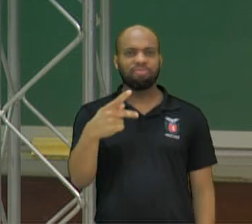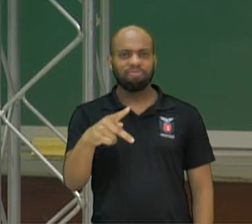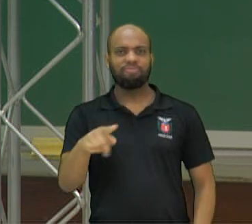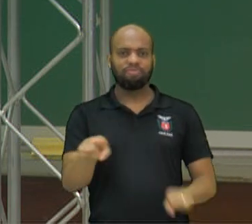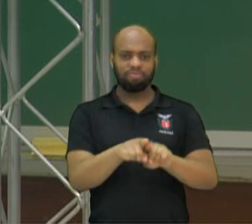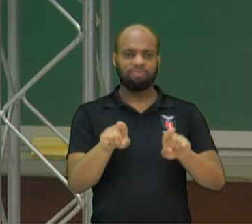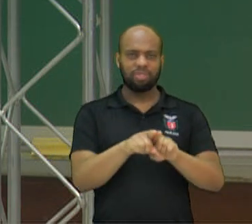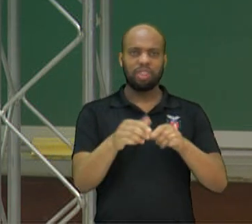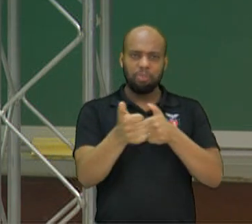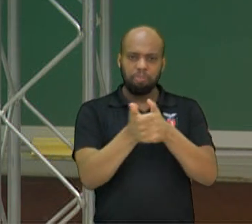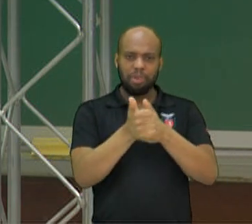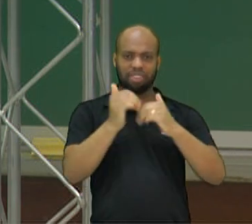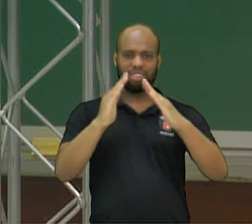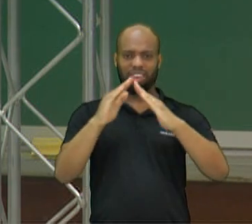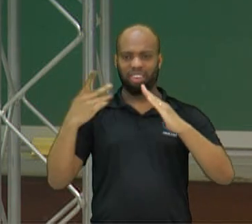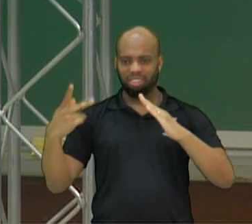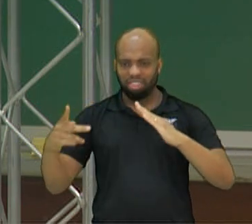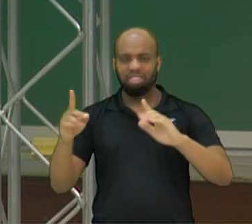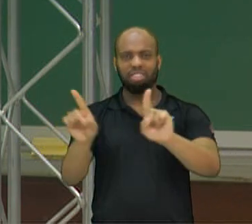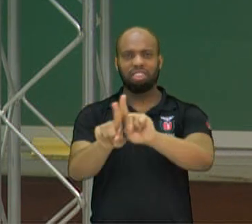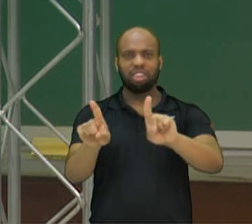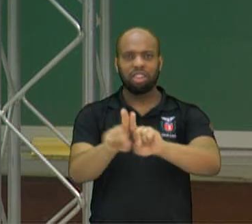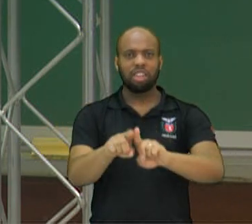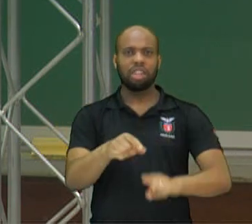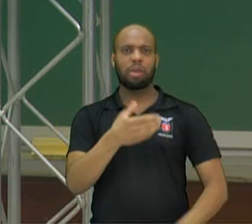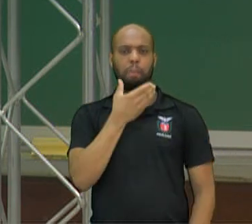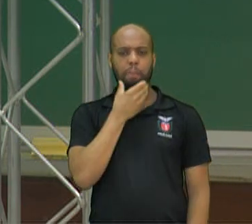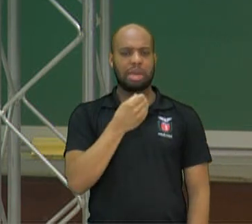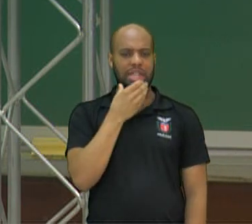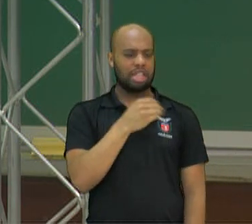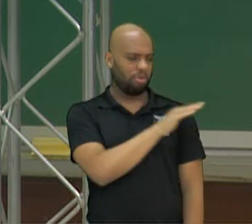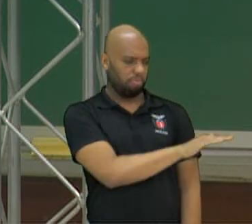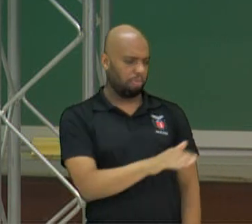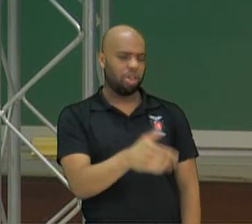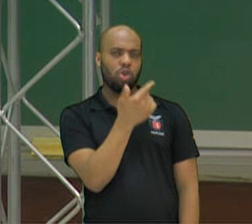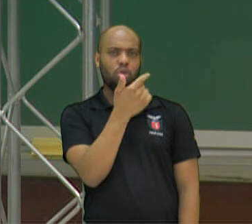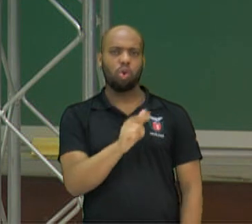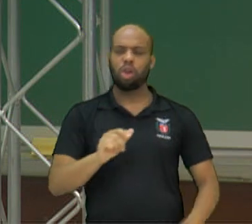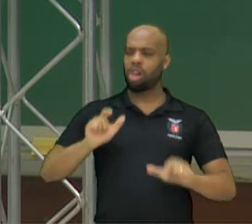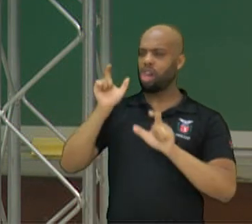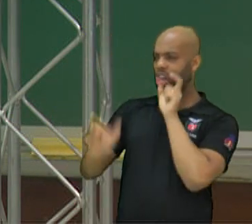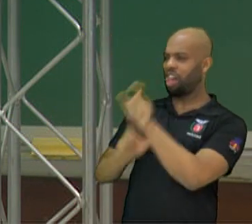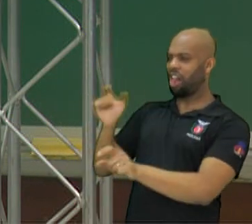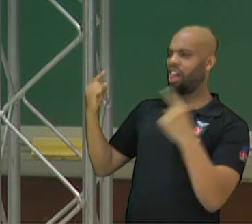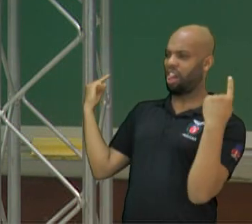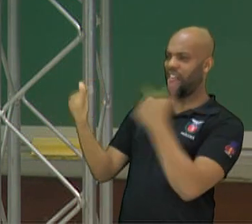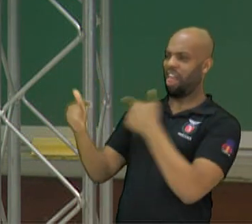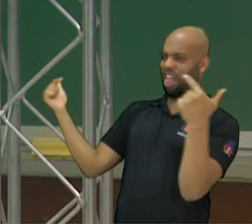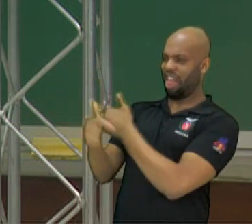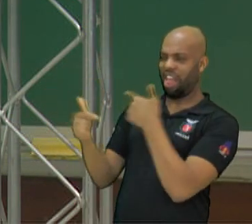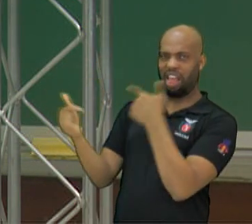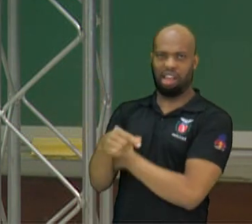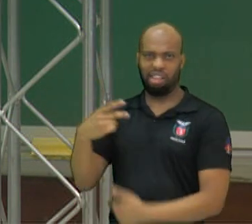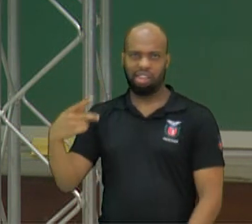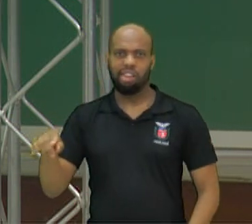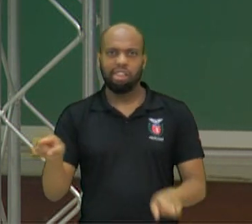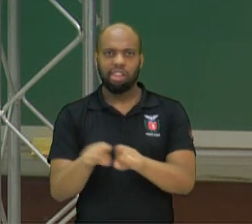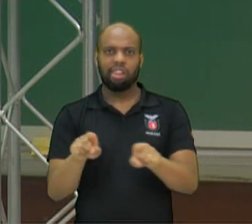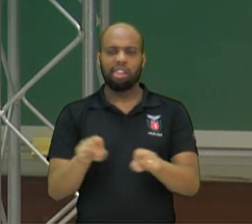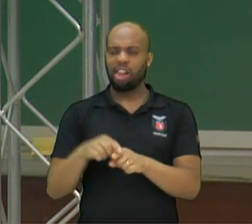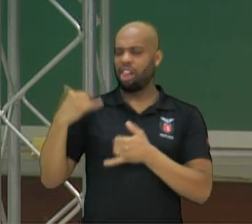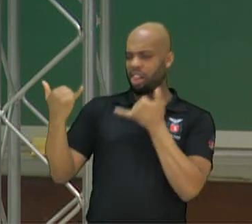ao redor da sua casa, os meninos, garotos, tiravam muito sarro e